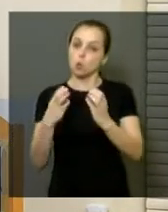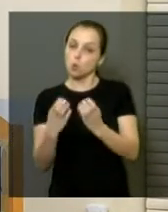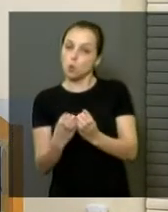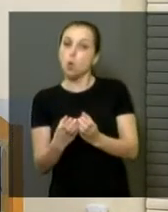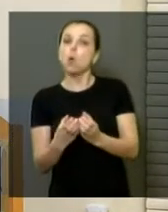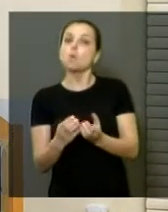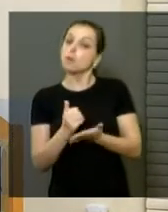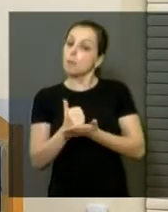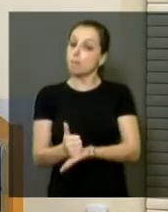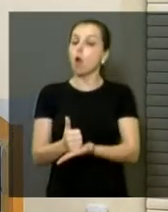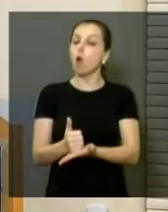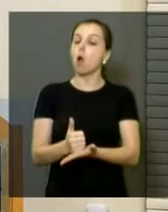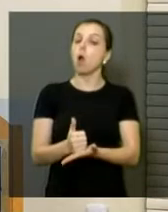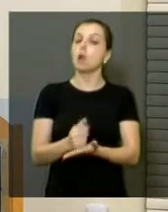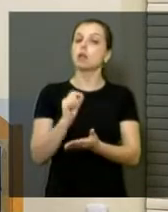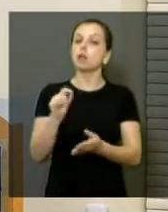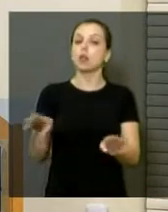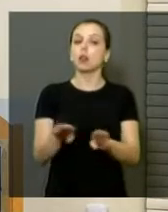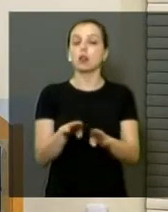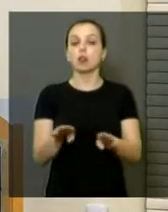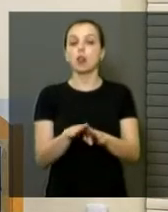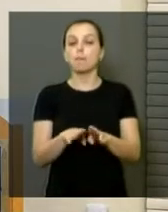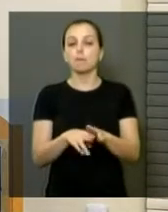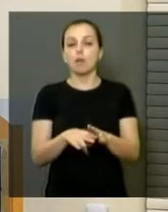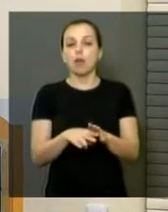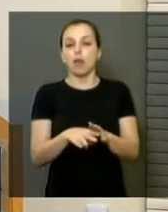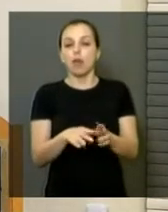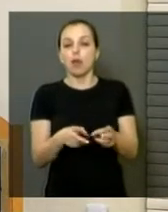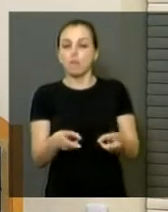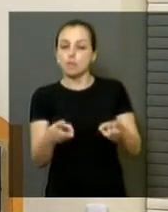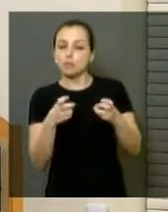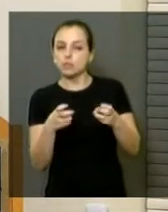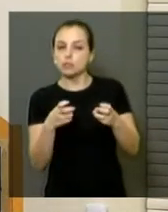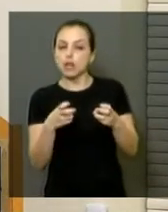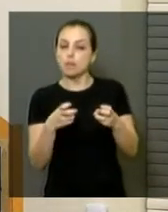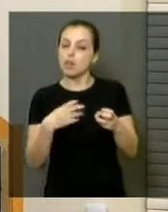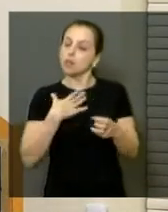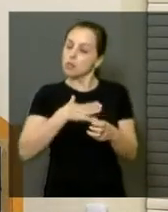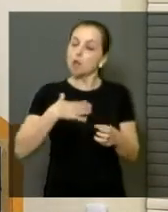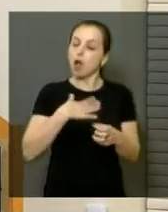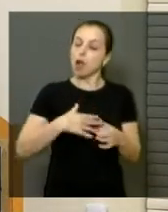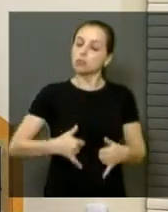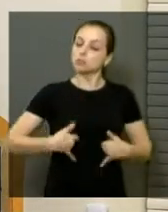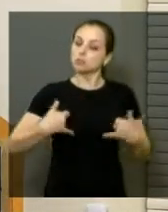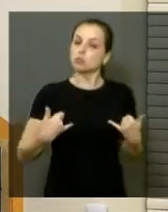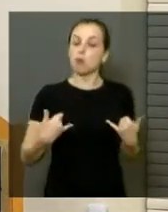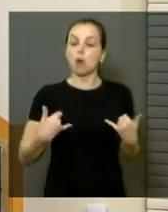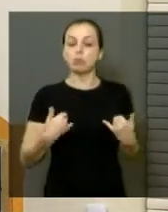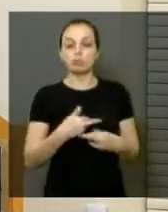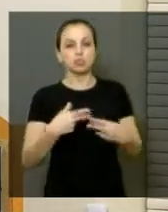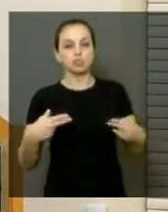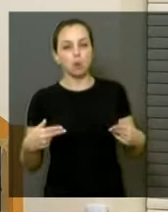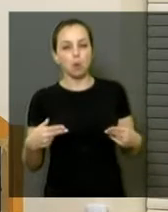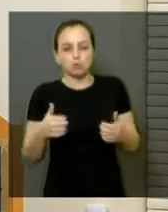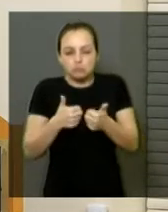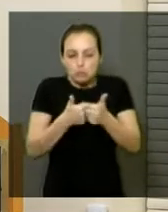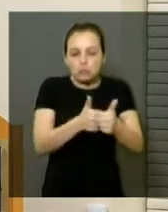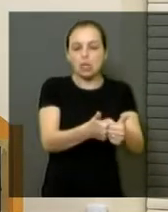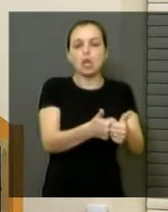apoia, como, muitas vezes, a gente percebe que se regozija com esse tipo de postura de perseguir, de